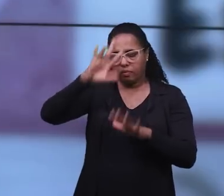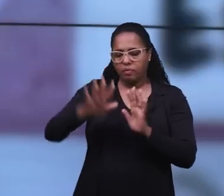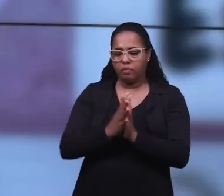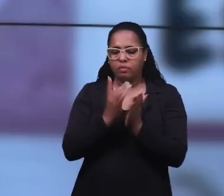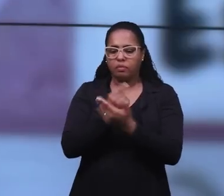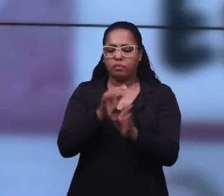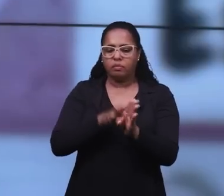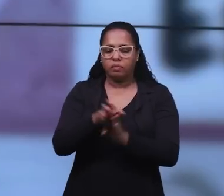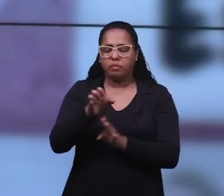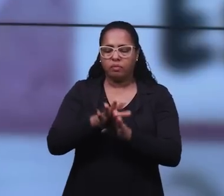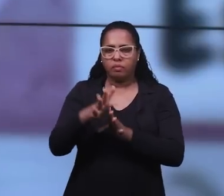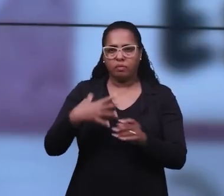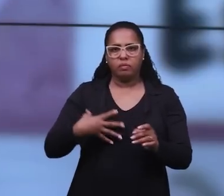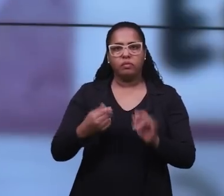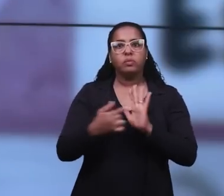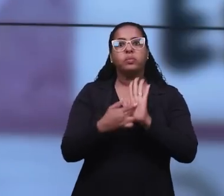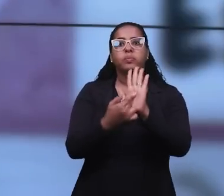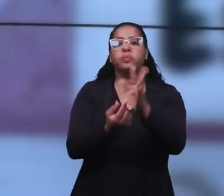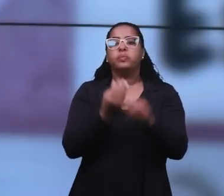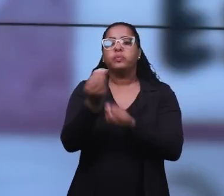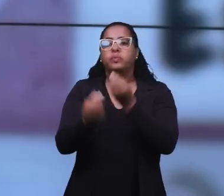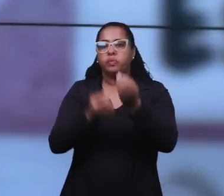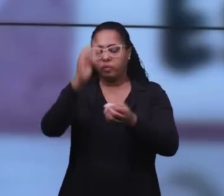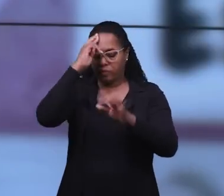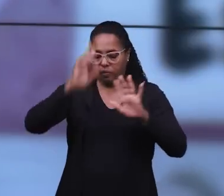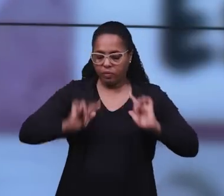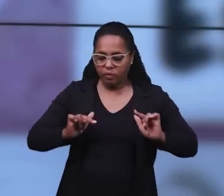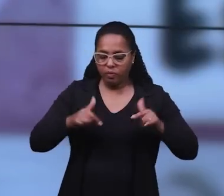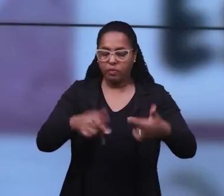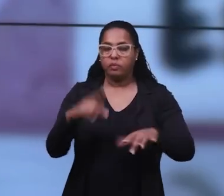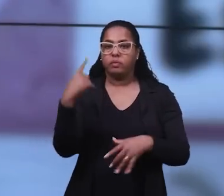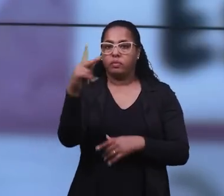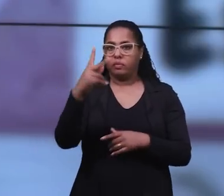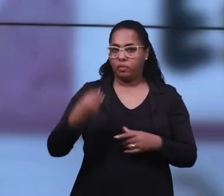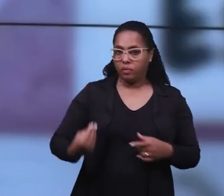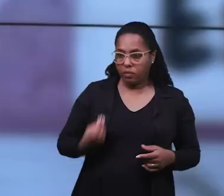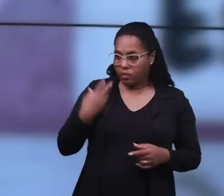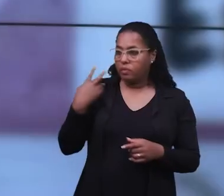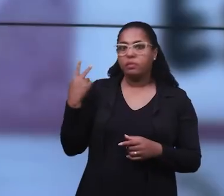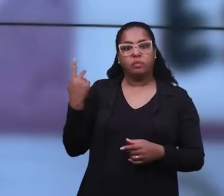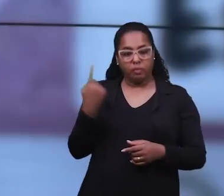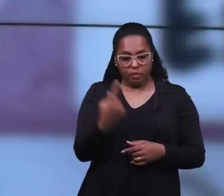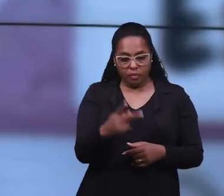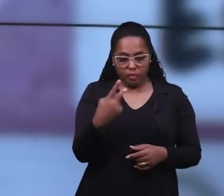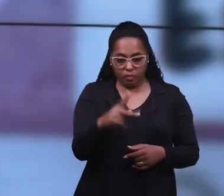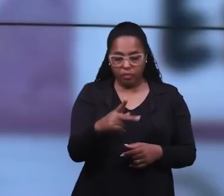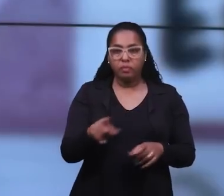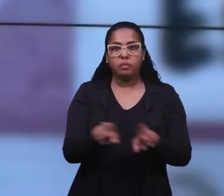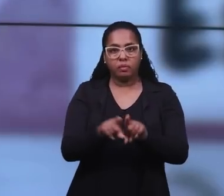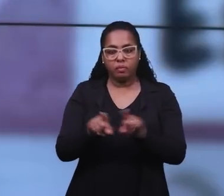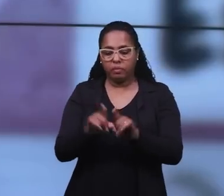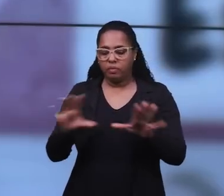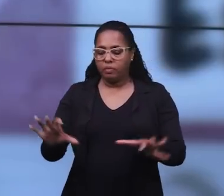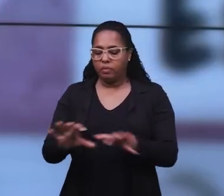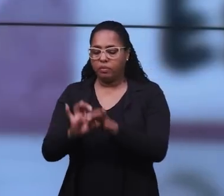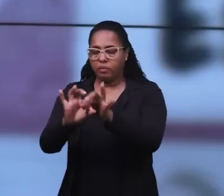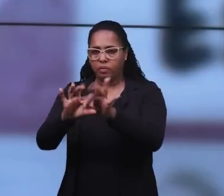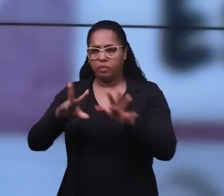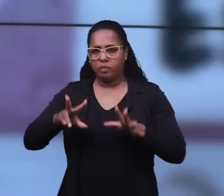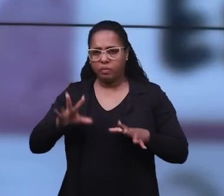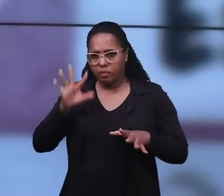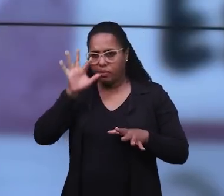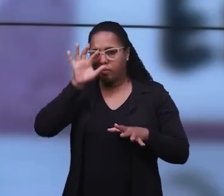Bíblia para orientar os filhos, mas mostre como Jesus tem operado transformação na sua vida e na dele também. A comunhão